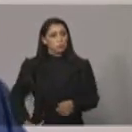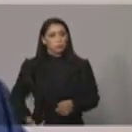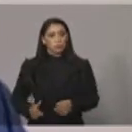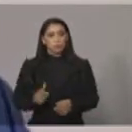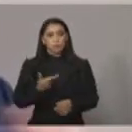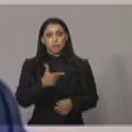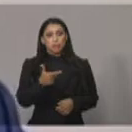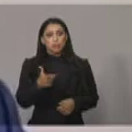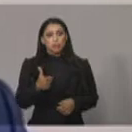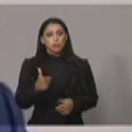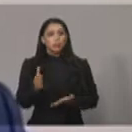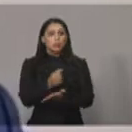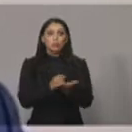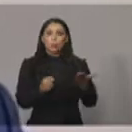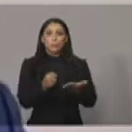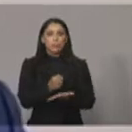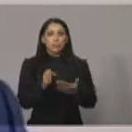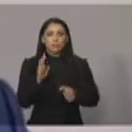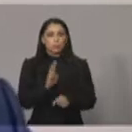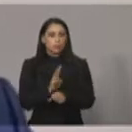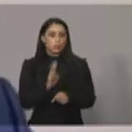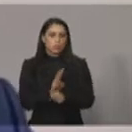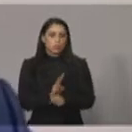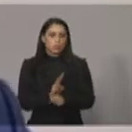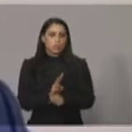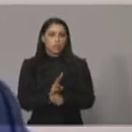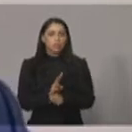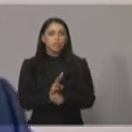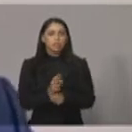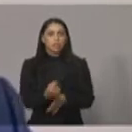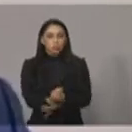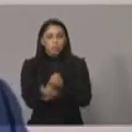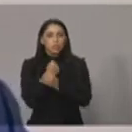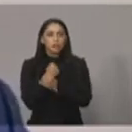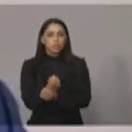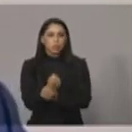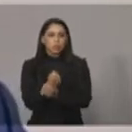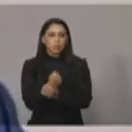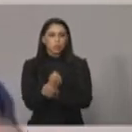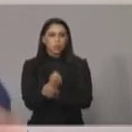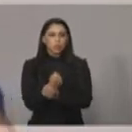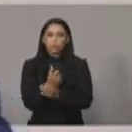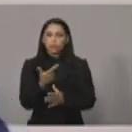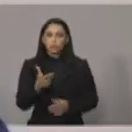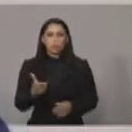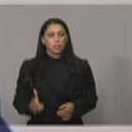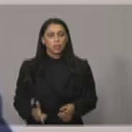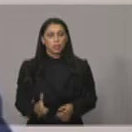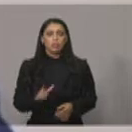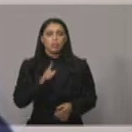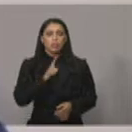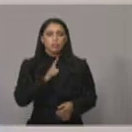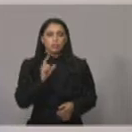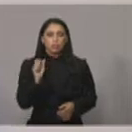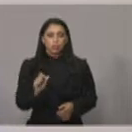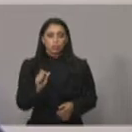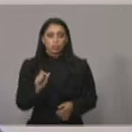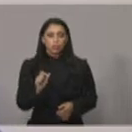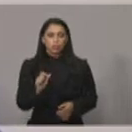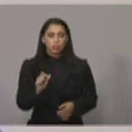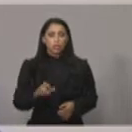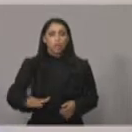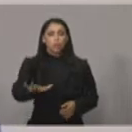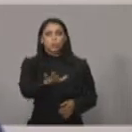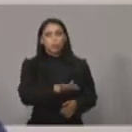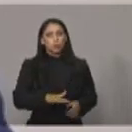senão sobre uma base forte de proteção. Isso reflete no acordo firmado entre SERP e ABIN para compartilhamento de dados da carteira de habilitação de toda a